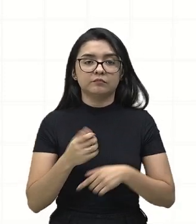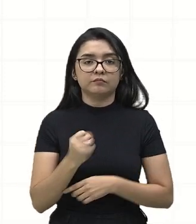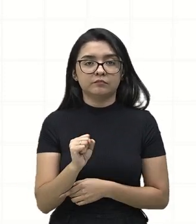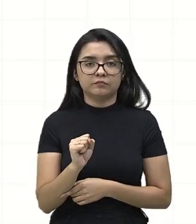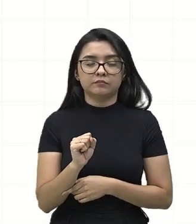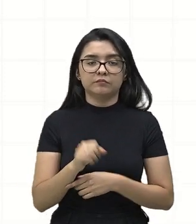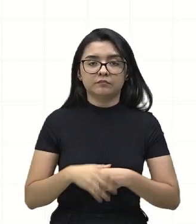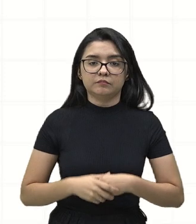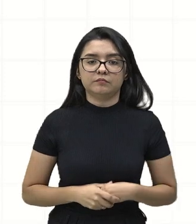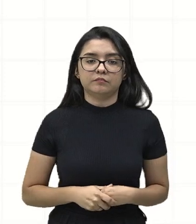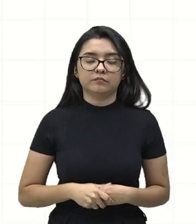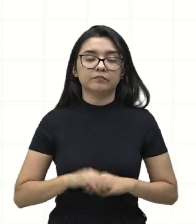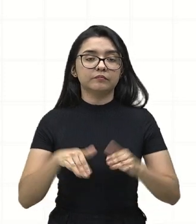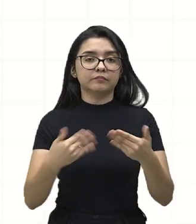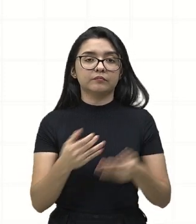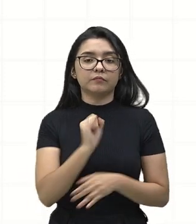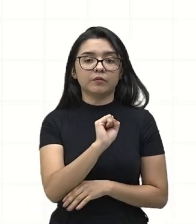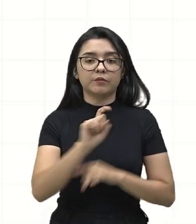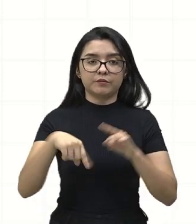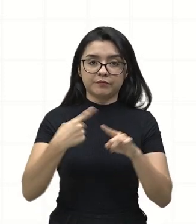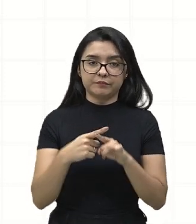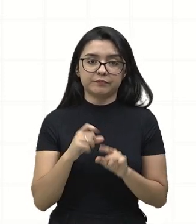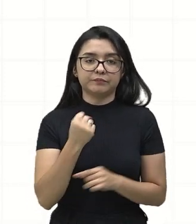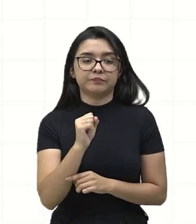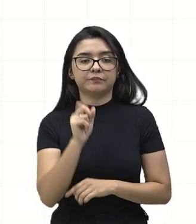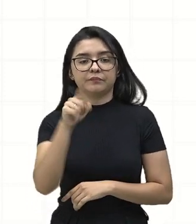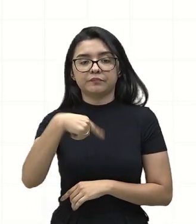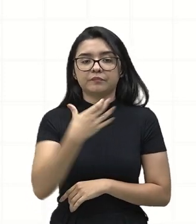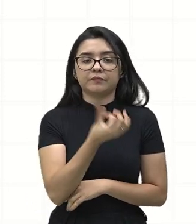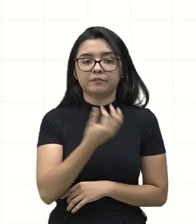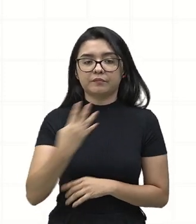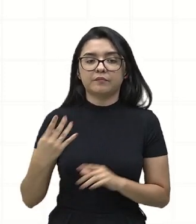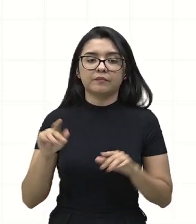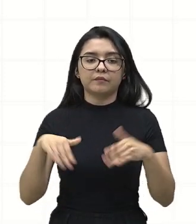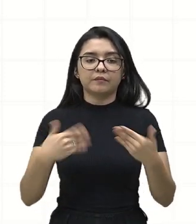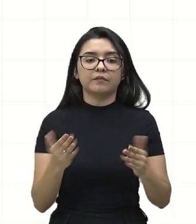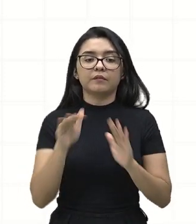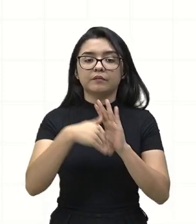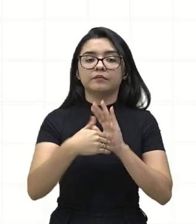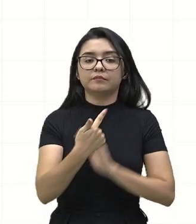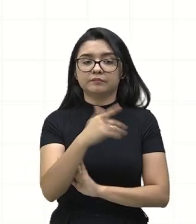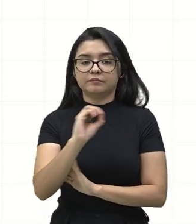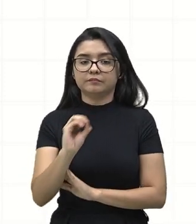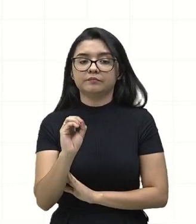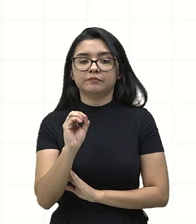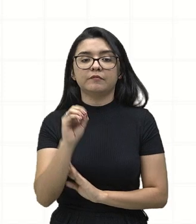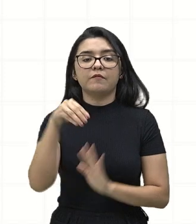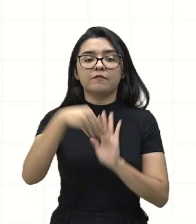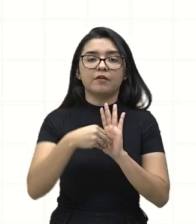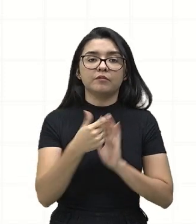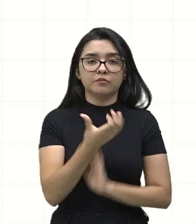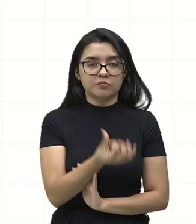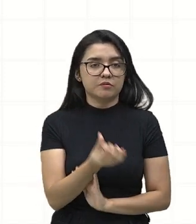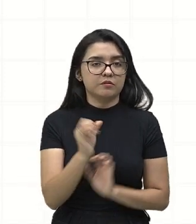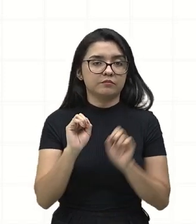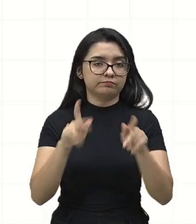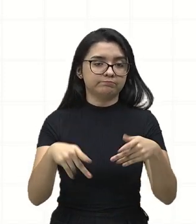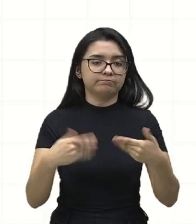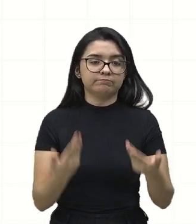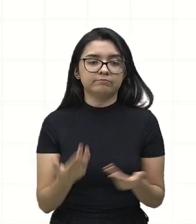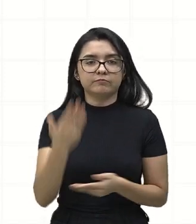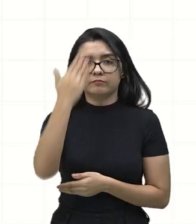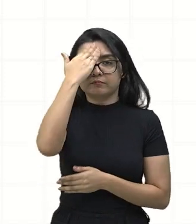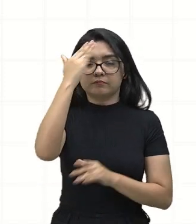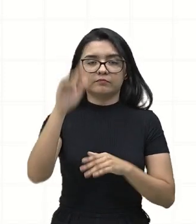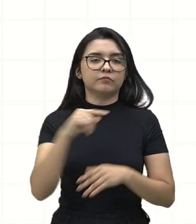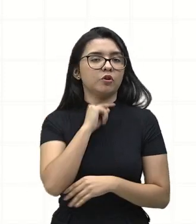8. 8 vezes 8 é 64. Para 70, ainda faltam 6. E o 6